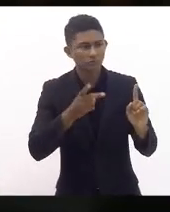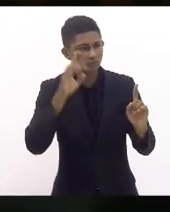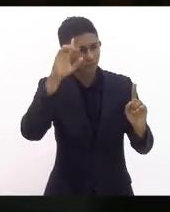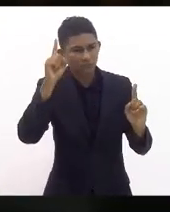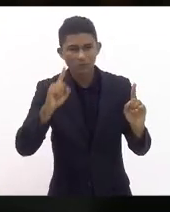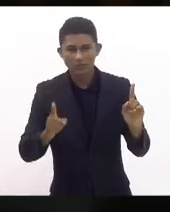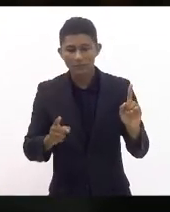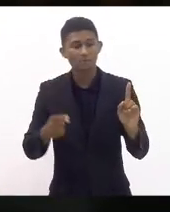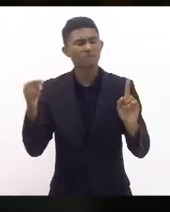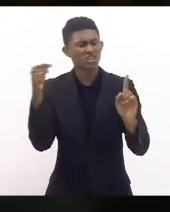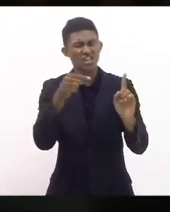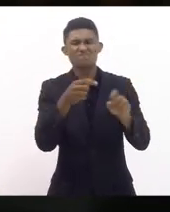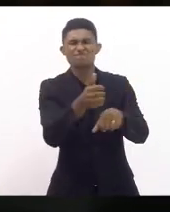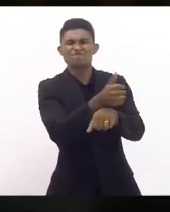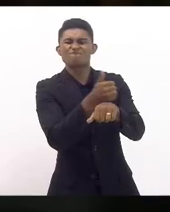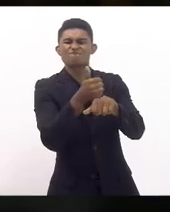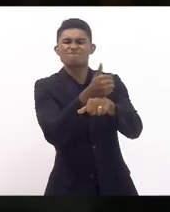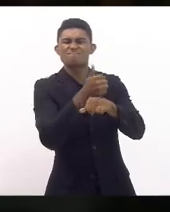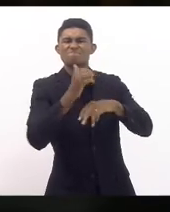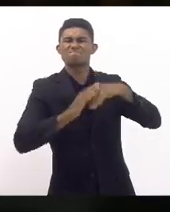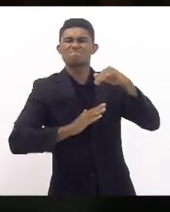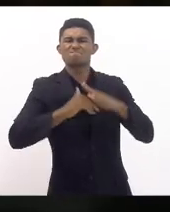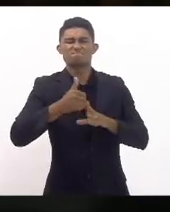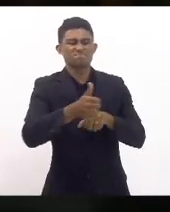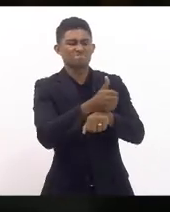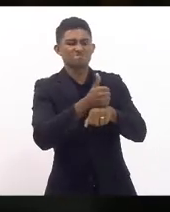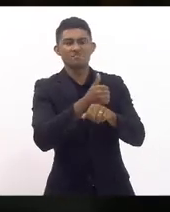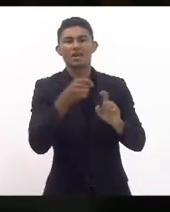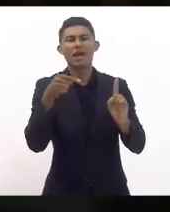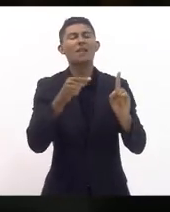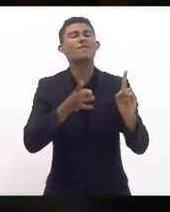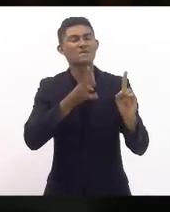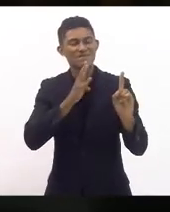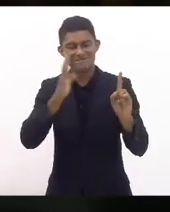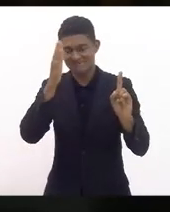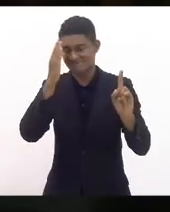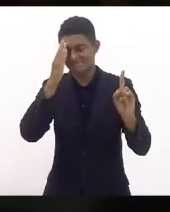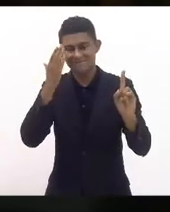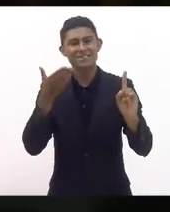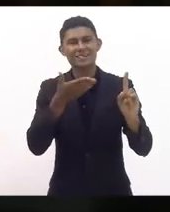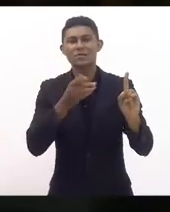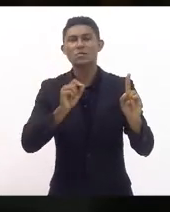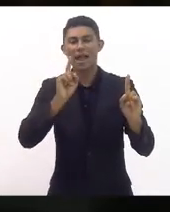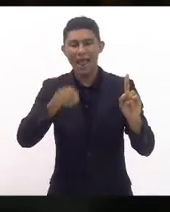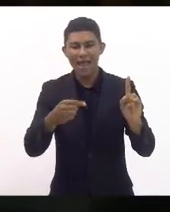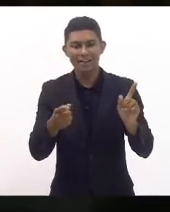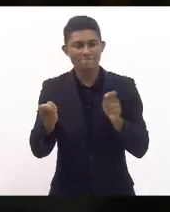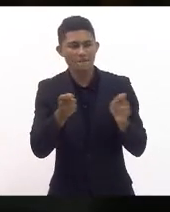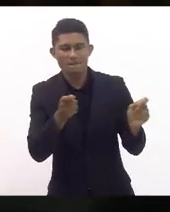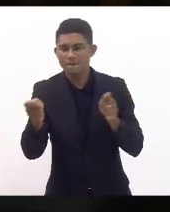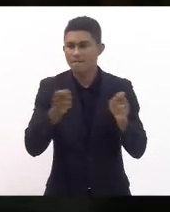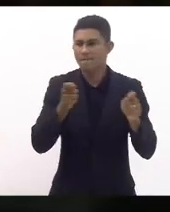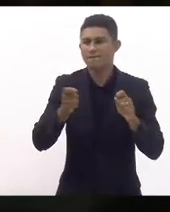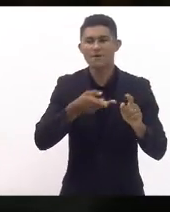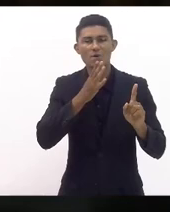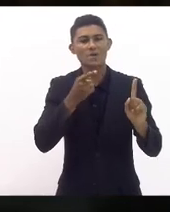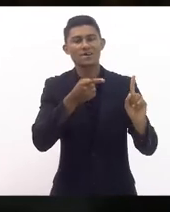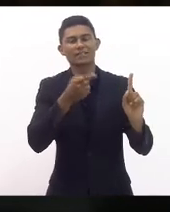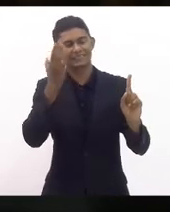que é um especialista e uma pessoa que conhece muito de finanças públicas.